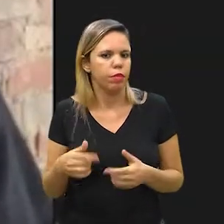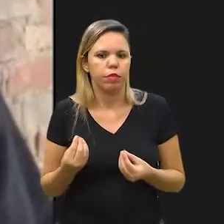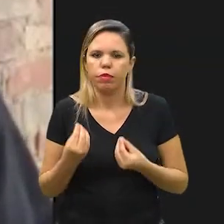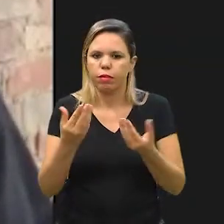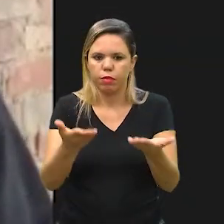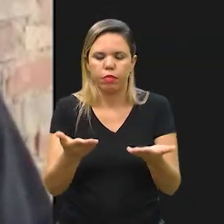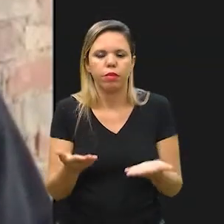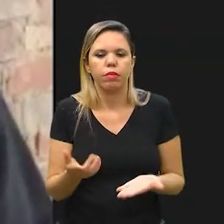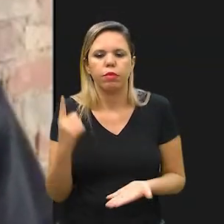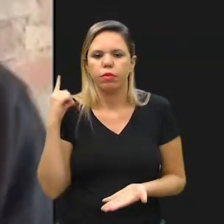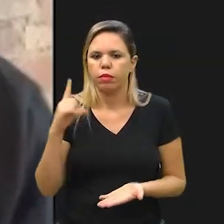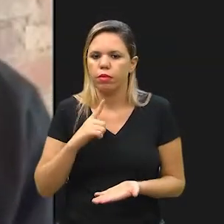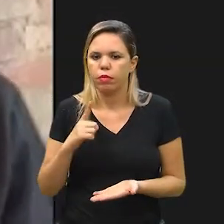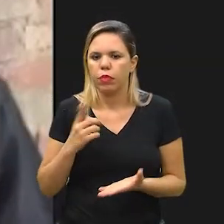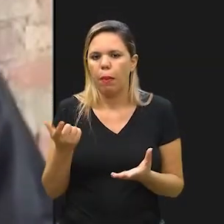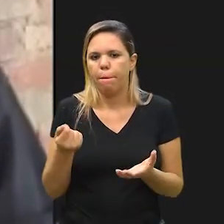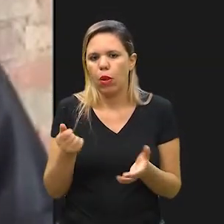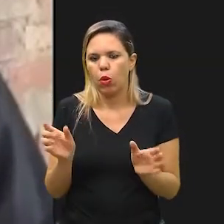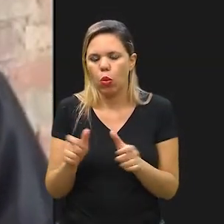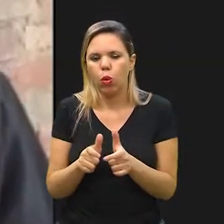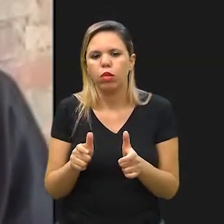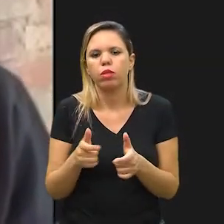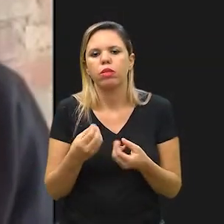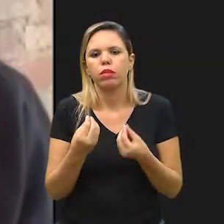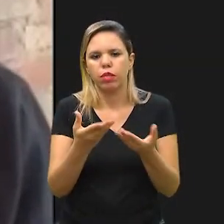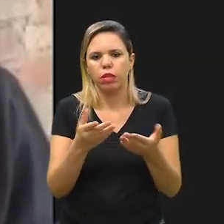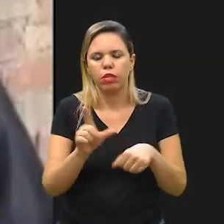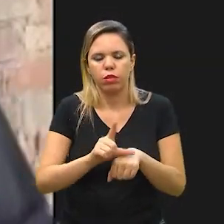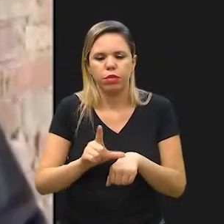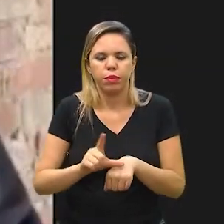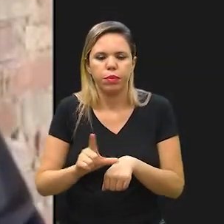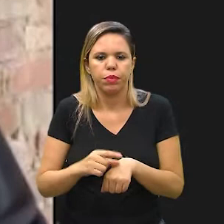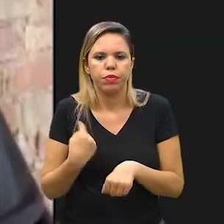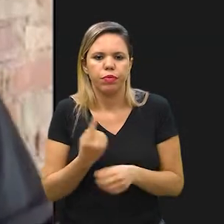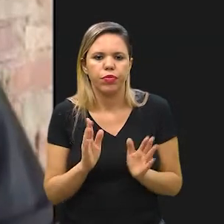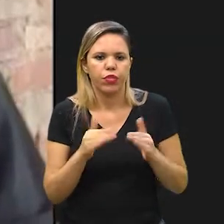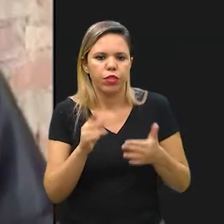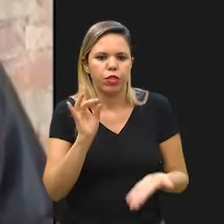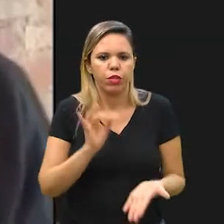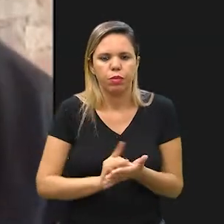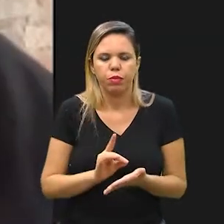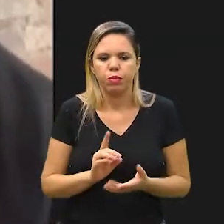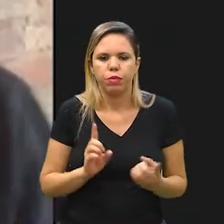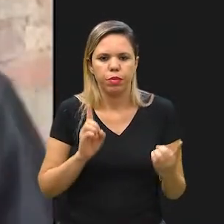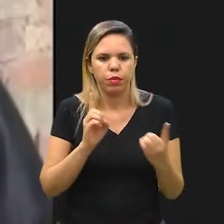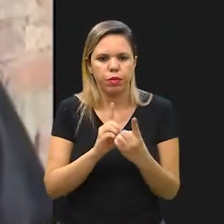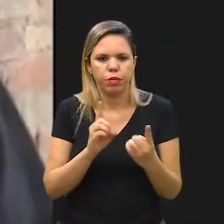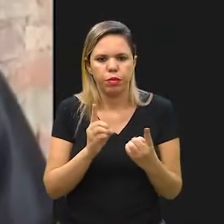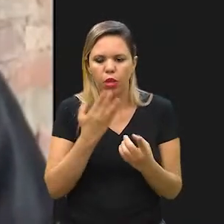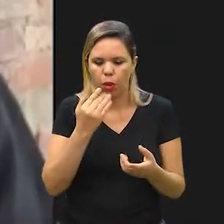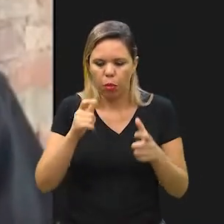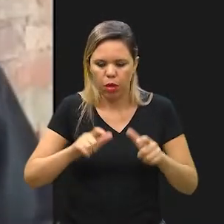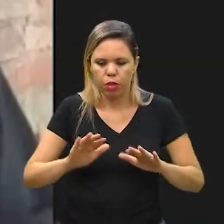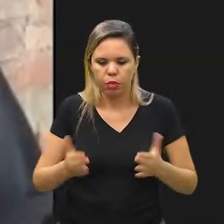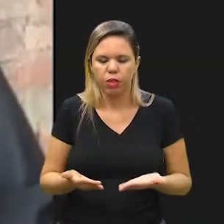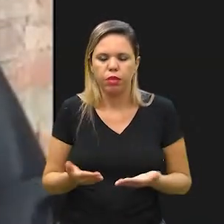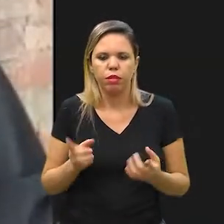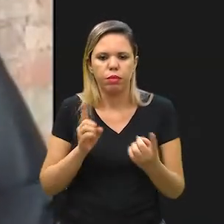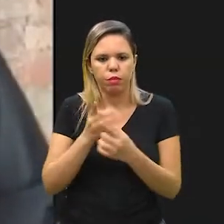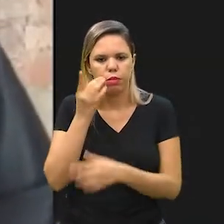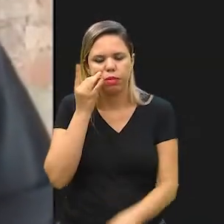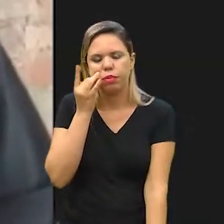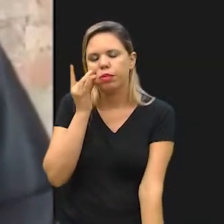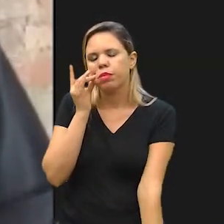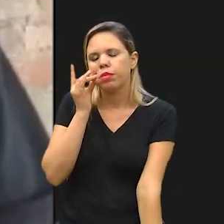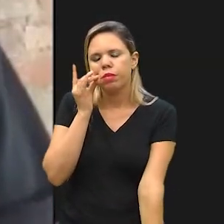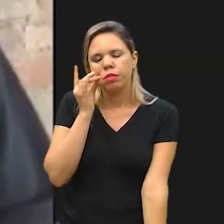entrega, tinha muito pouca entrega aqui na loja. Nosso foco realmente era comer aqui nas mesas, né? E